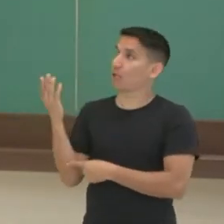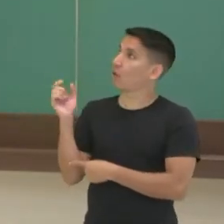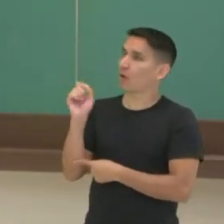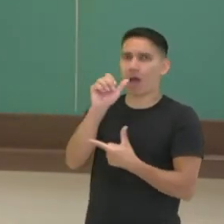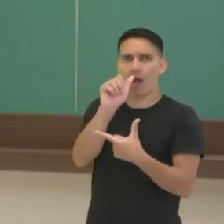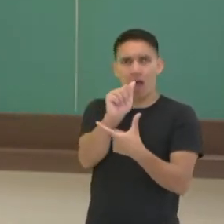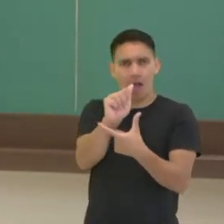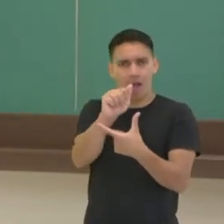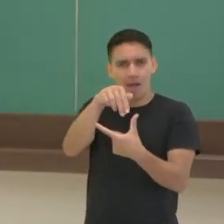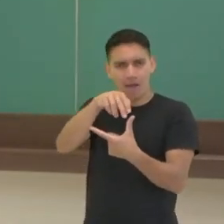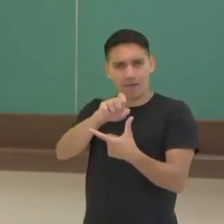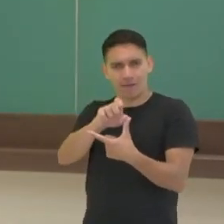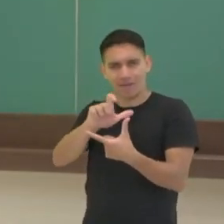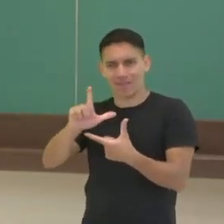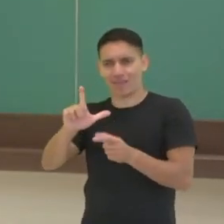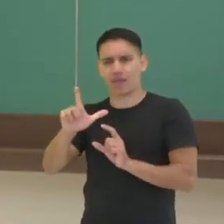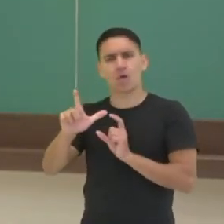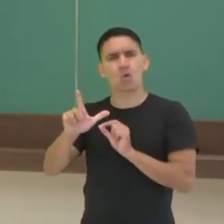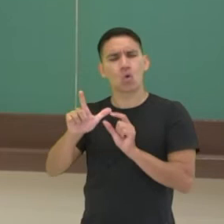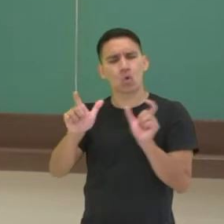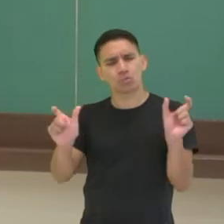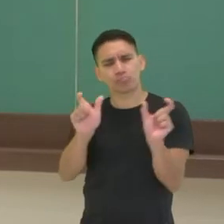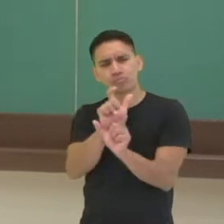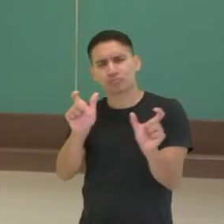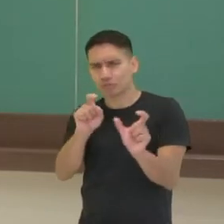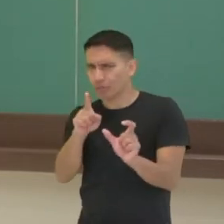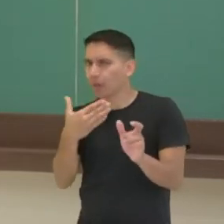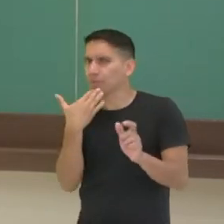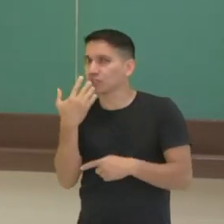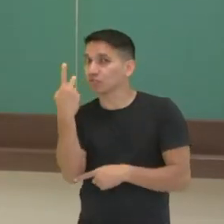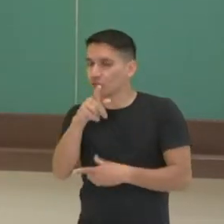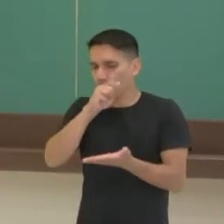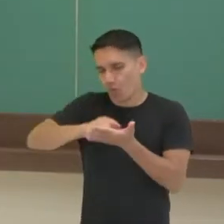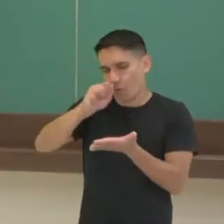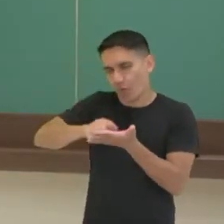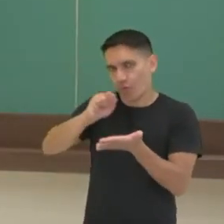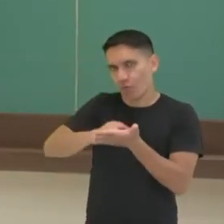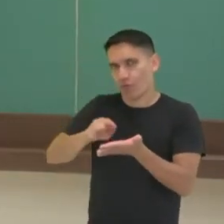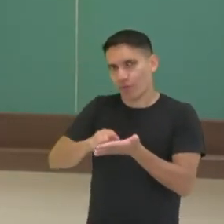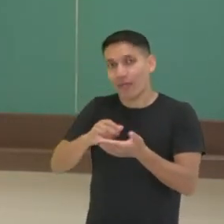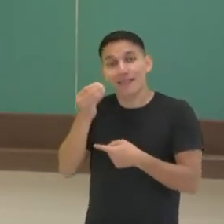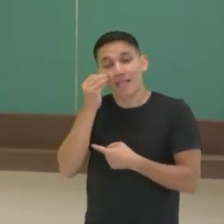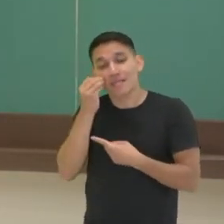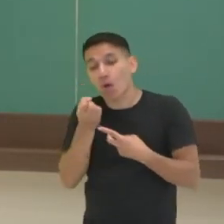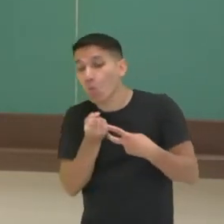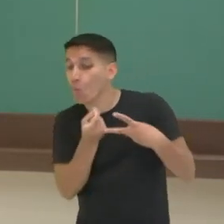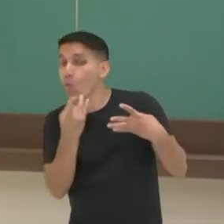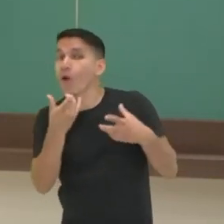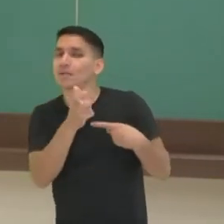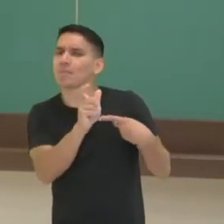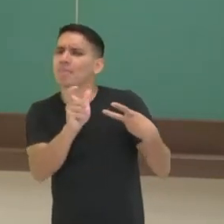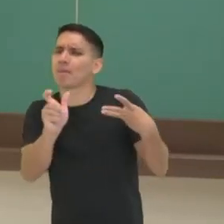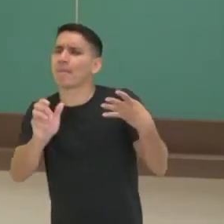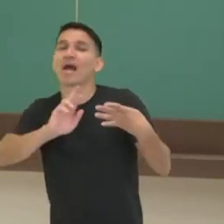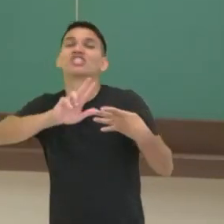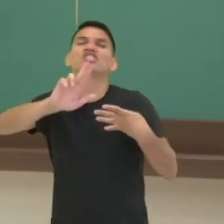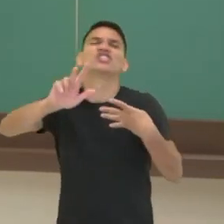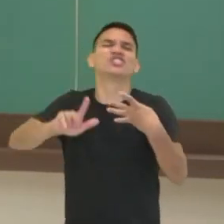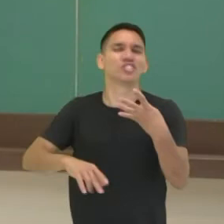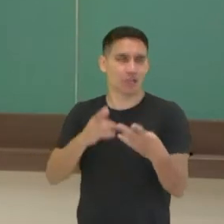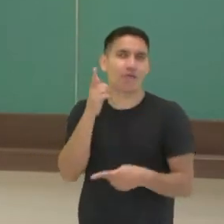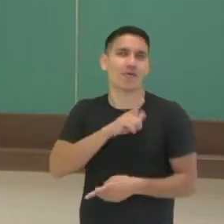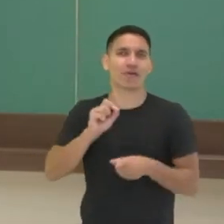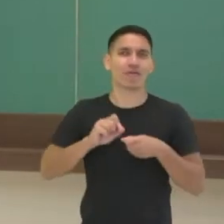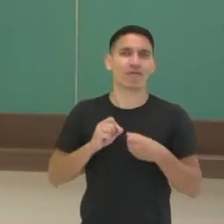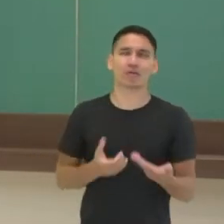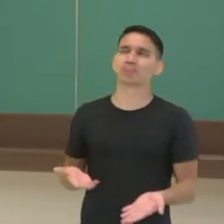é anel. Tá? Então, eu quero que você aí coloque no seu caderno e tente resolver, então, quantos anagramas nós